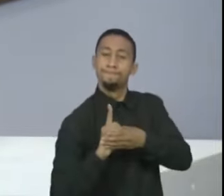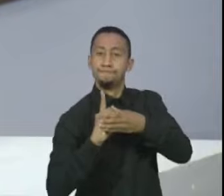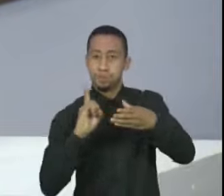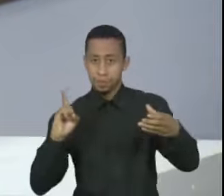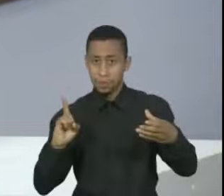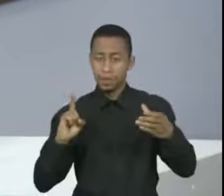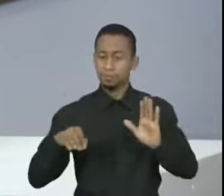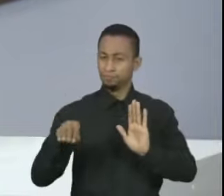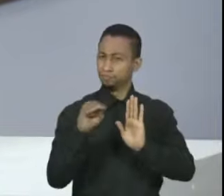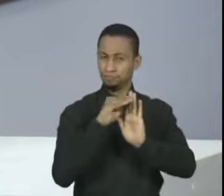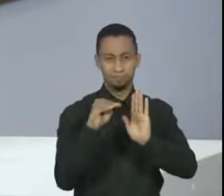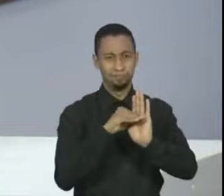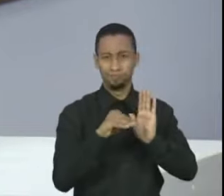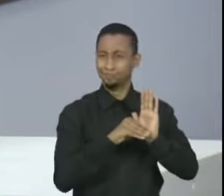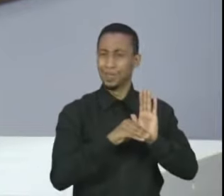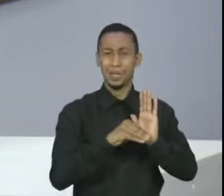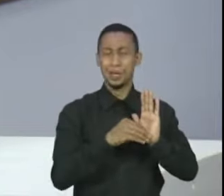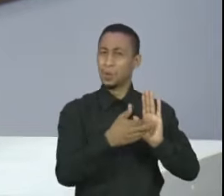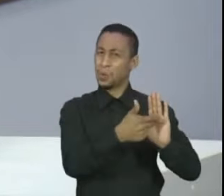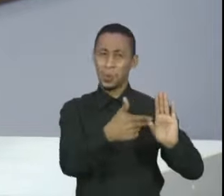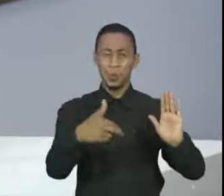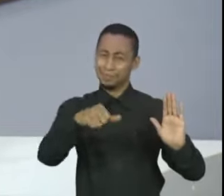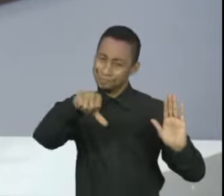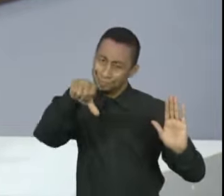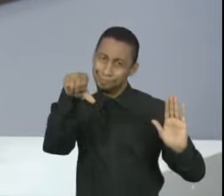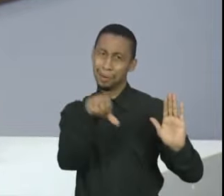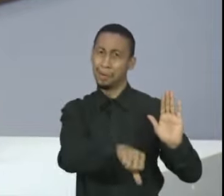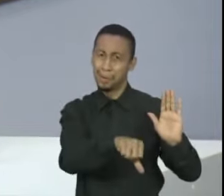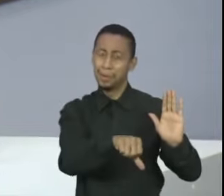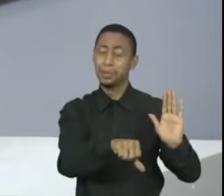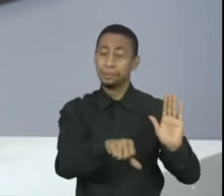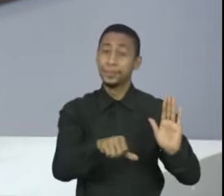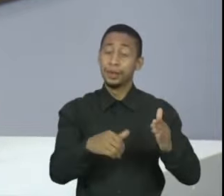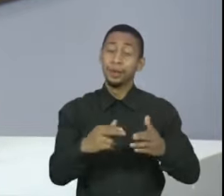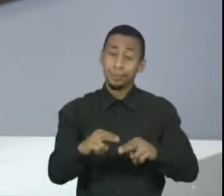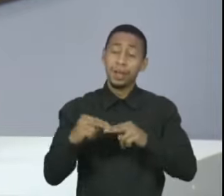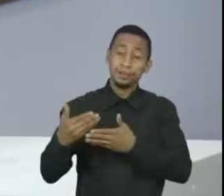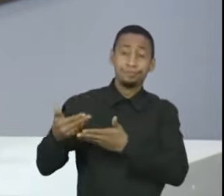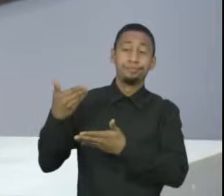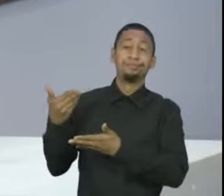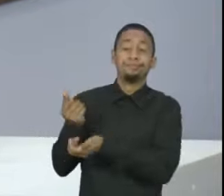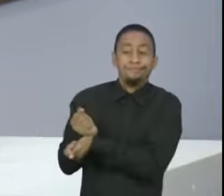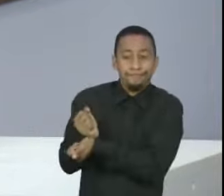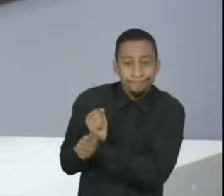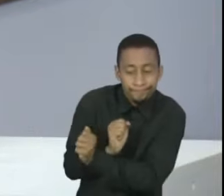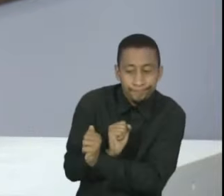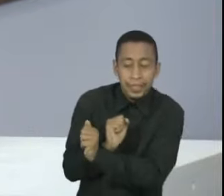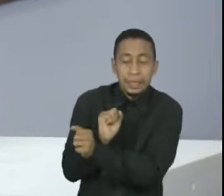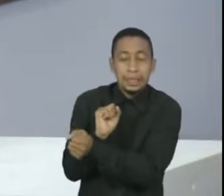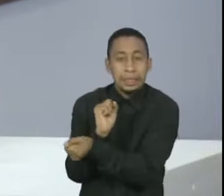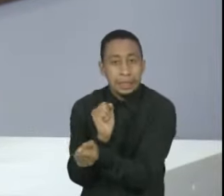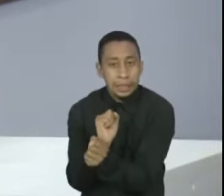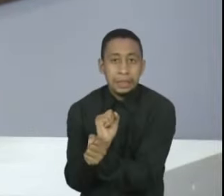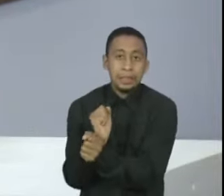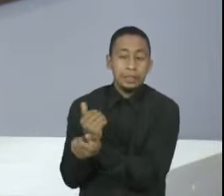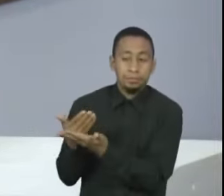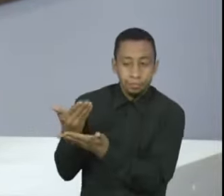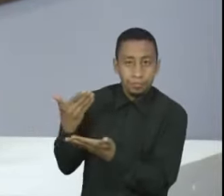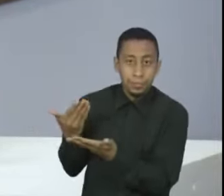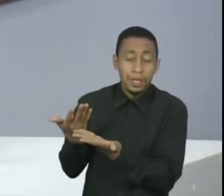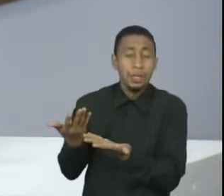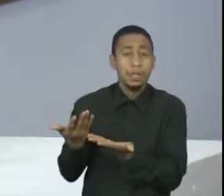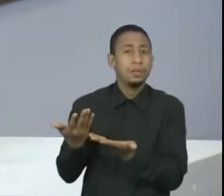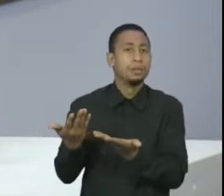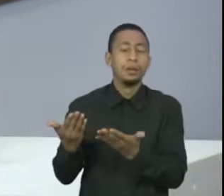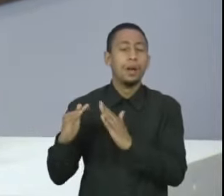atuais como sobras como consequências da escravidão ação humana como a igreja